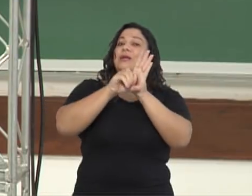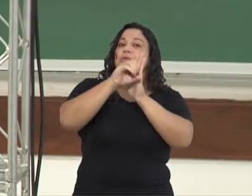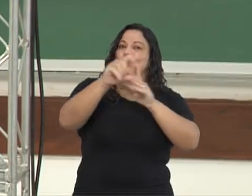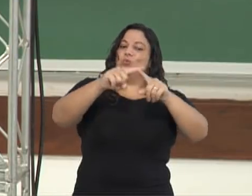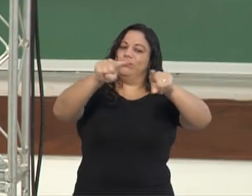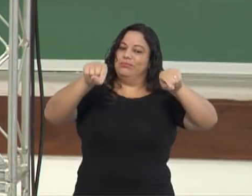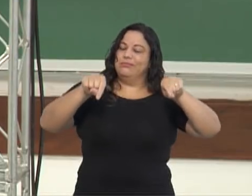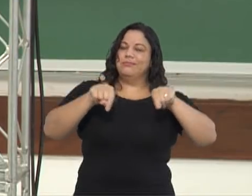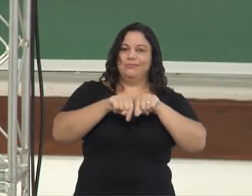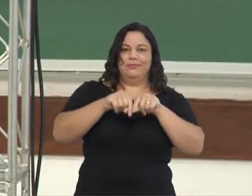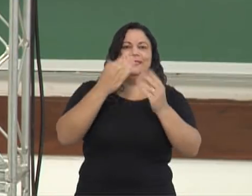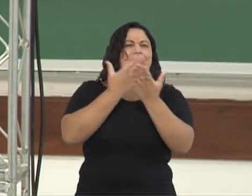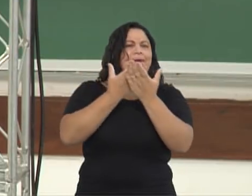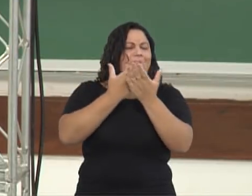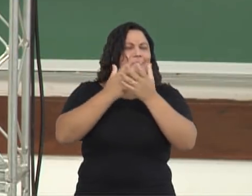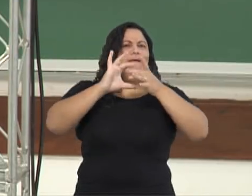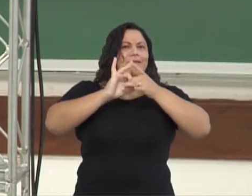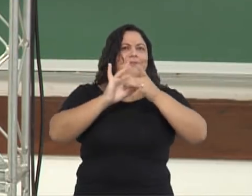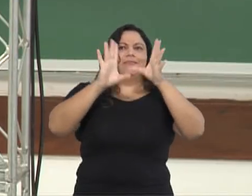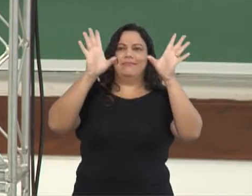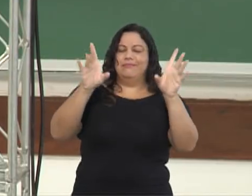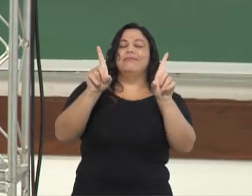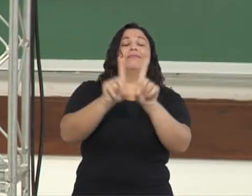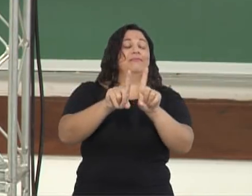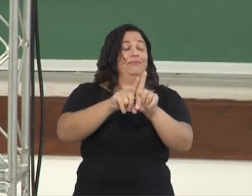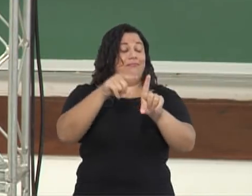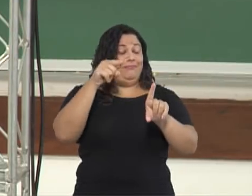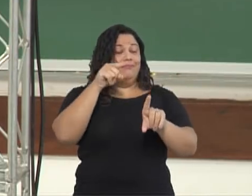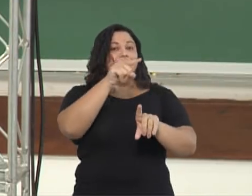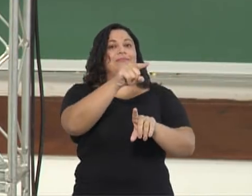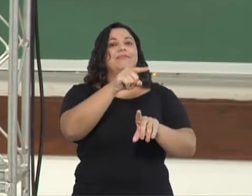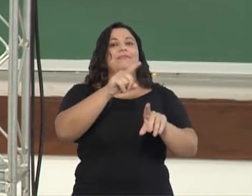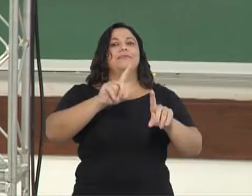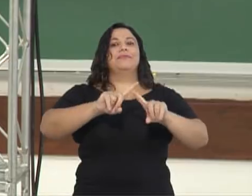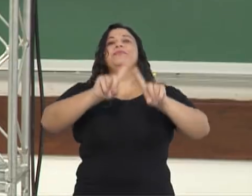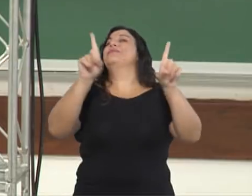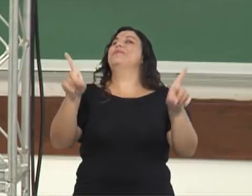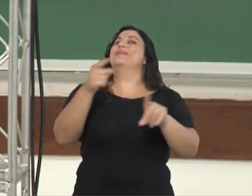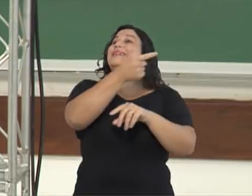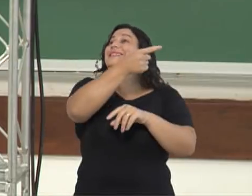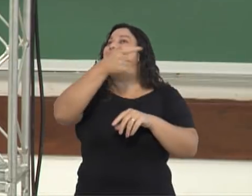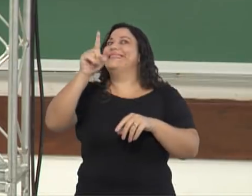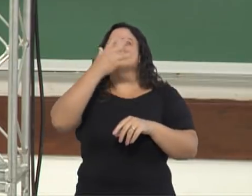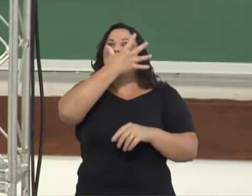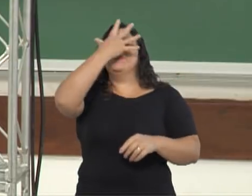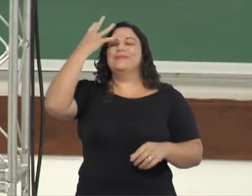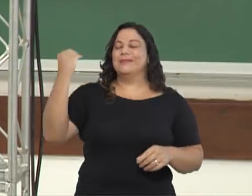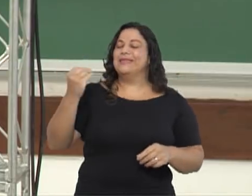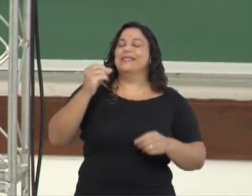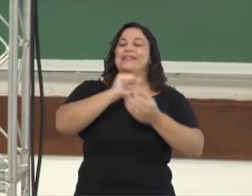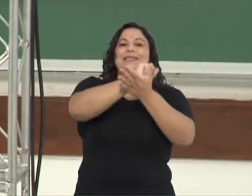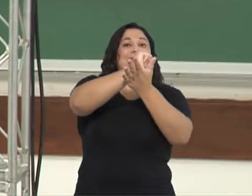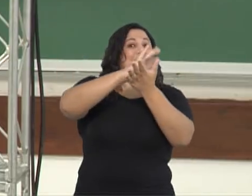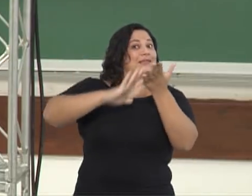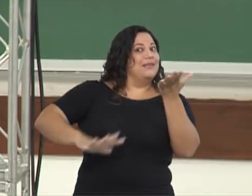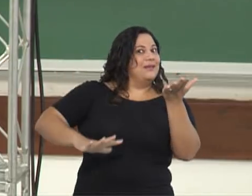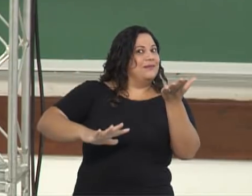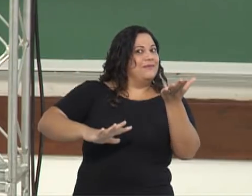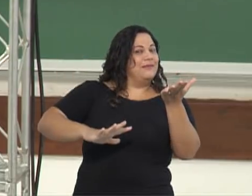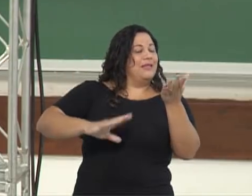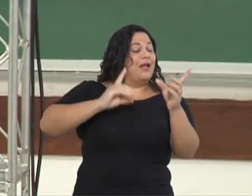aulinha também estará disponibilizada lá para vocês, mas não esqueçam de fazer as atividades que vocês encontrarão